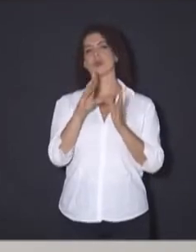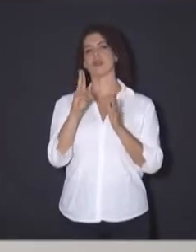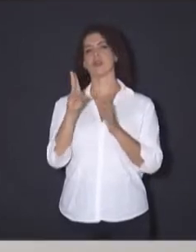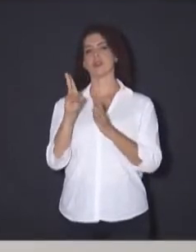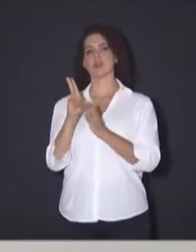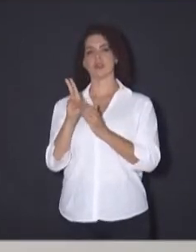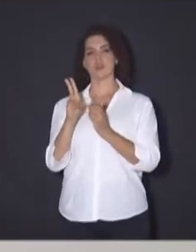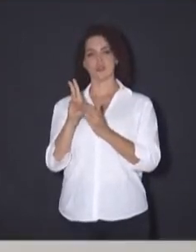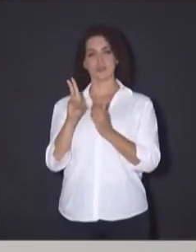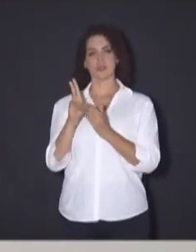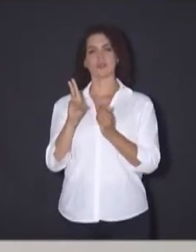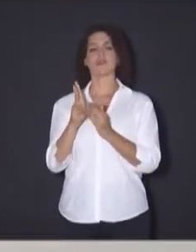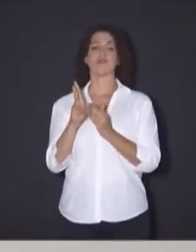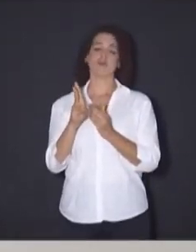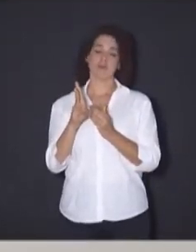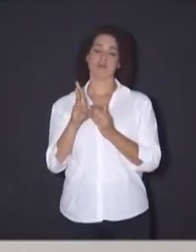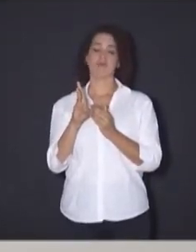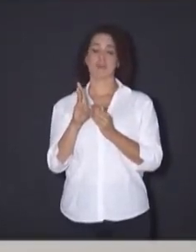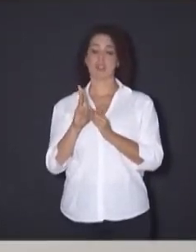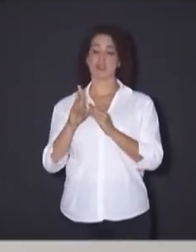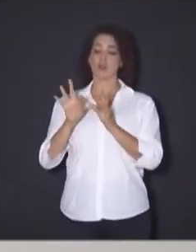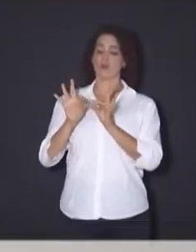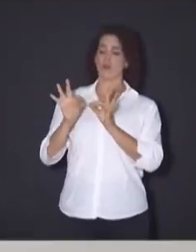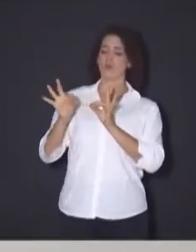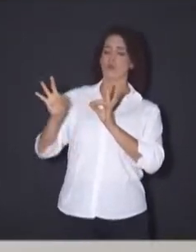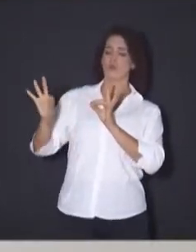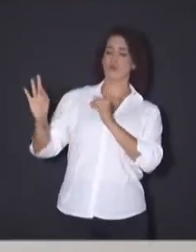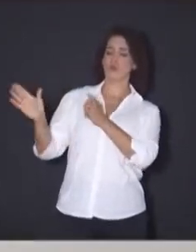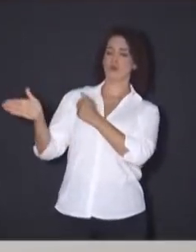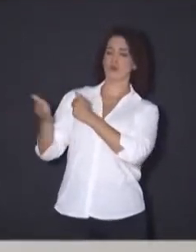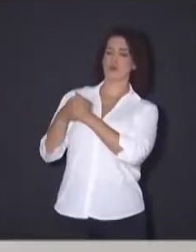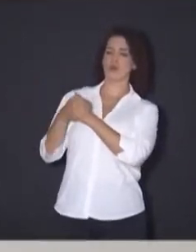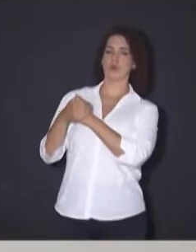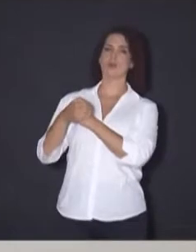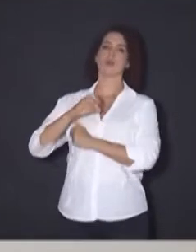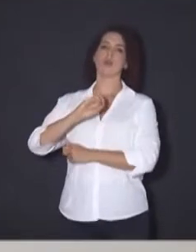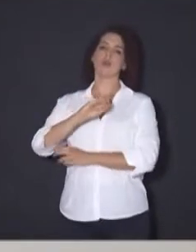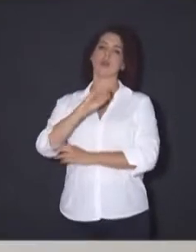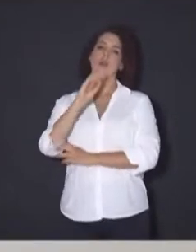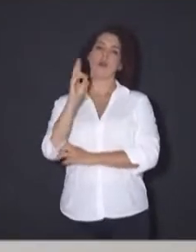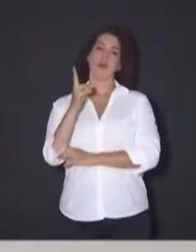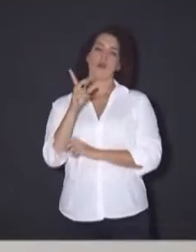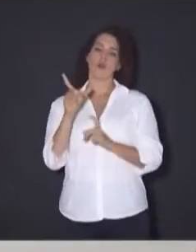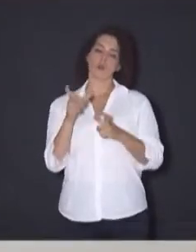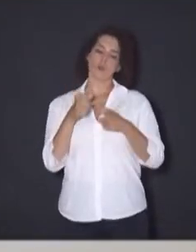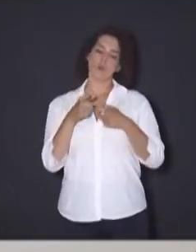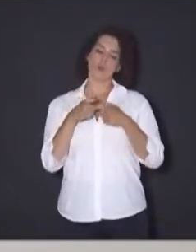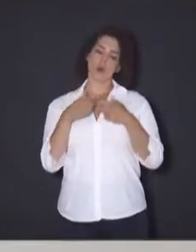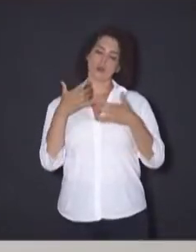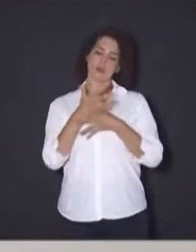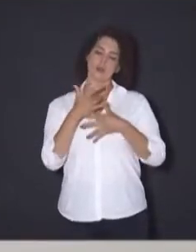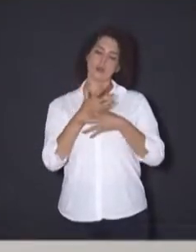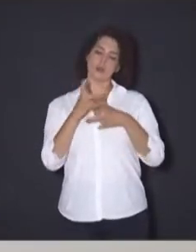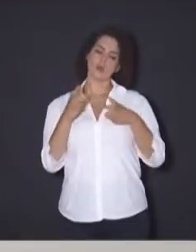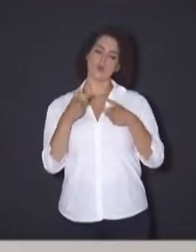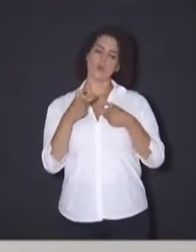é isoladas ou pequenas cidades